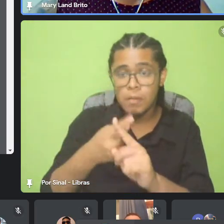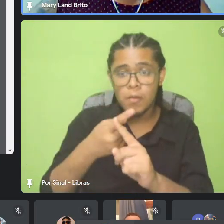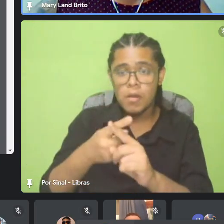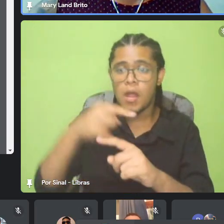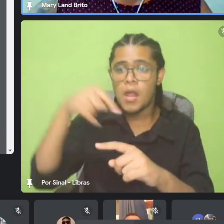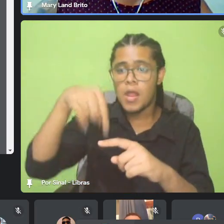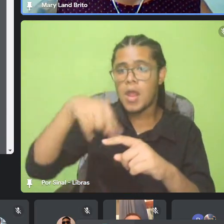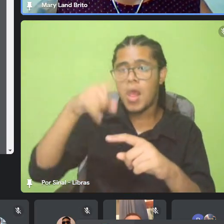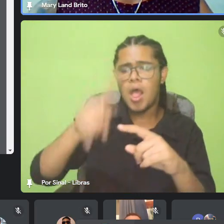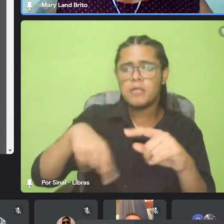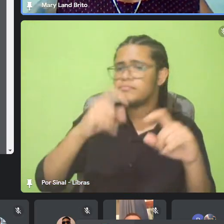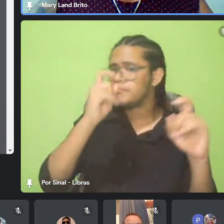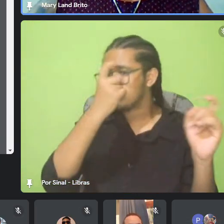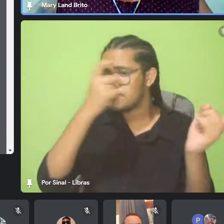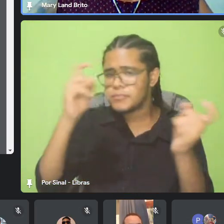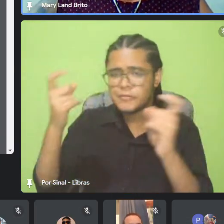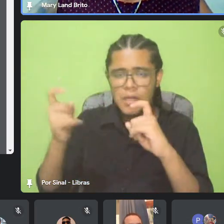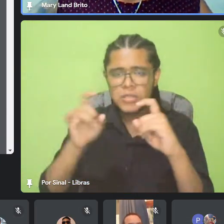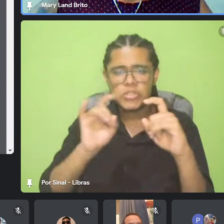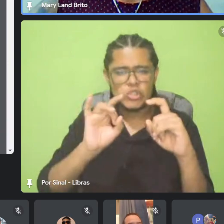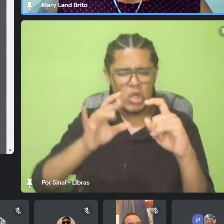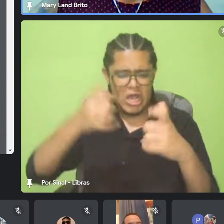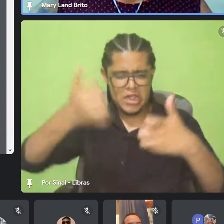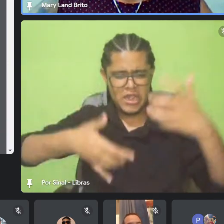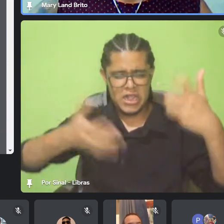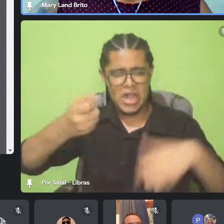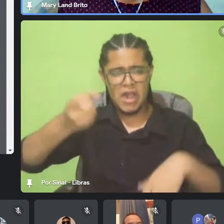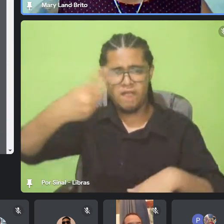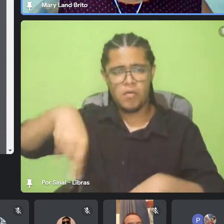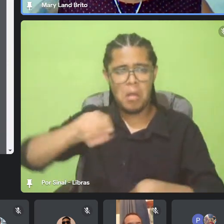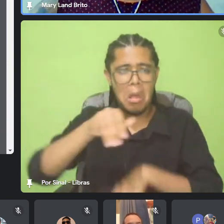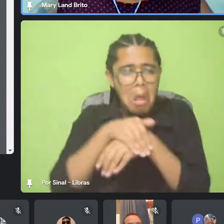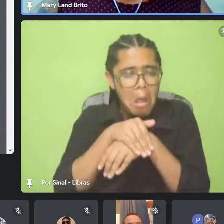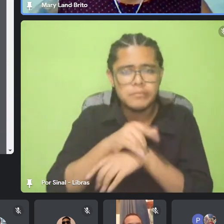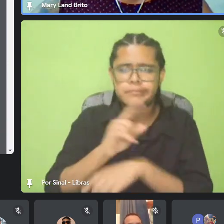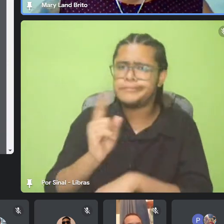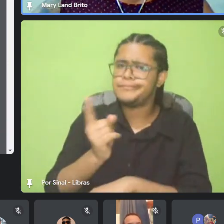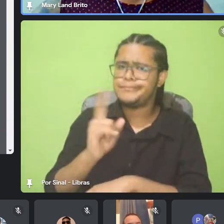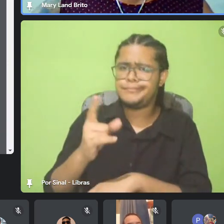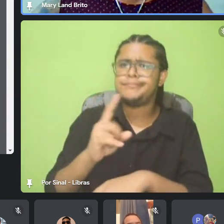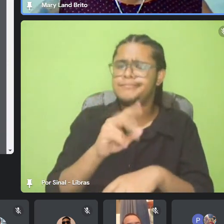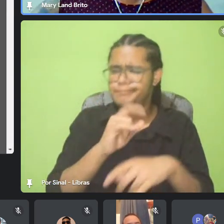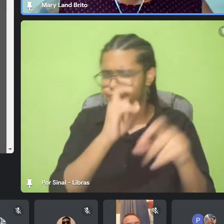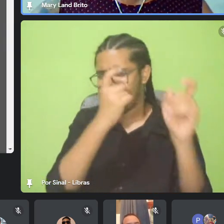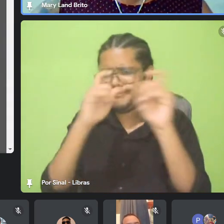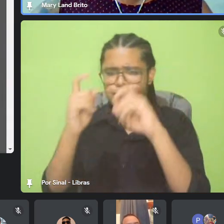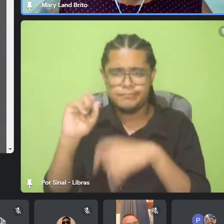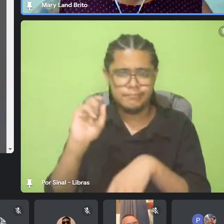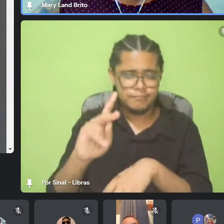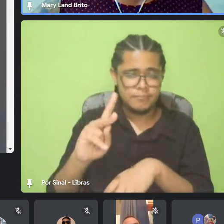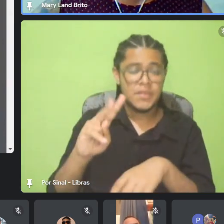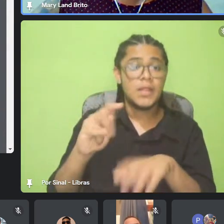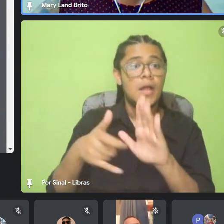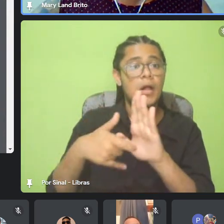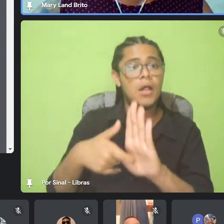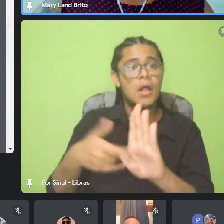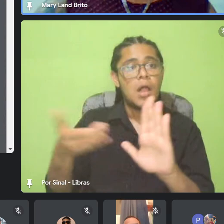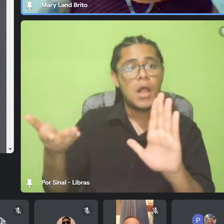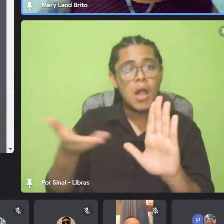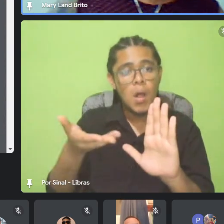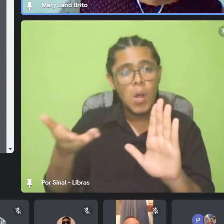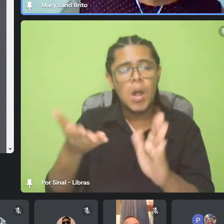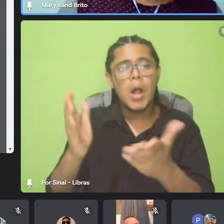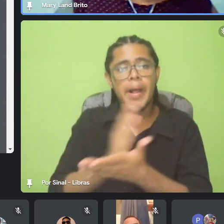escuta, de debate. O Vanilson está com a mão levantada. A gente vai começar agora trazendo algumas informações da lei em si.